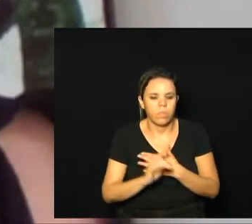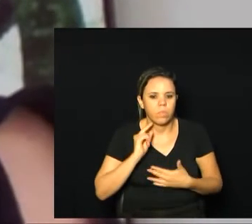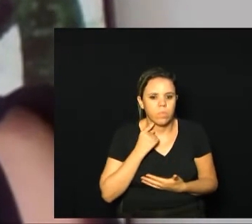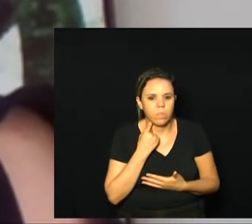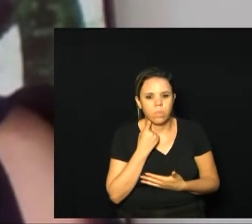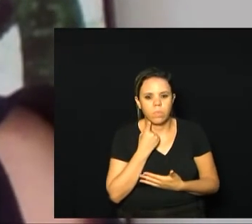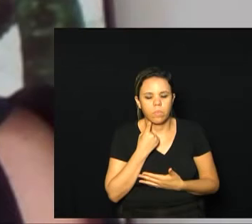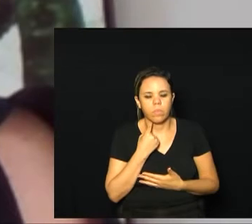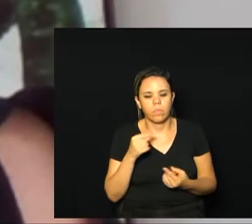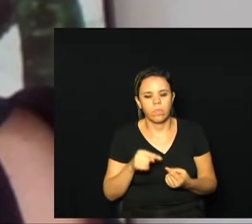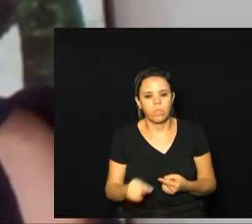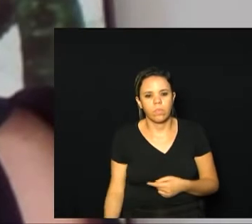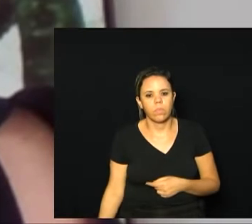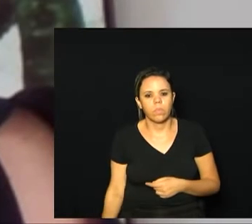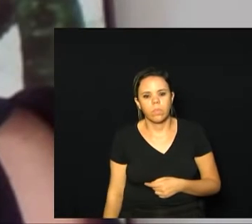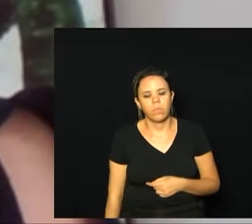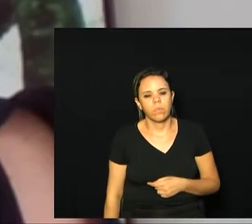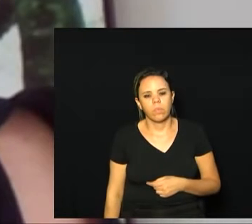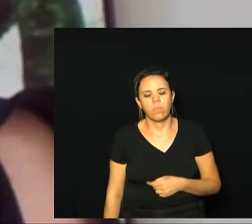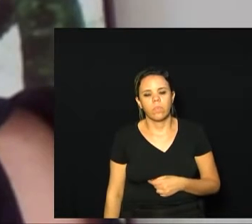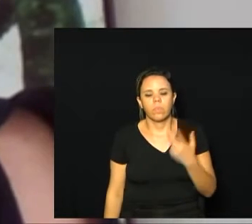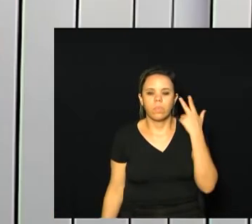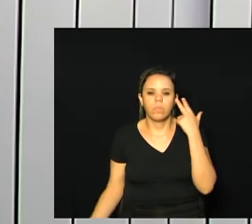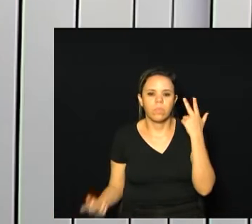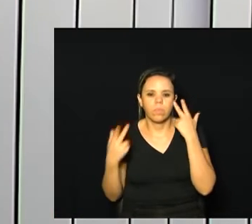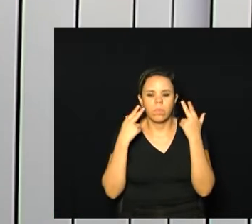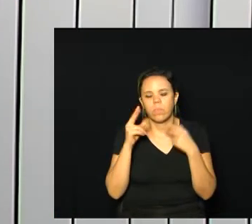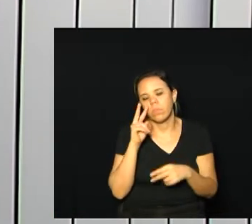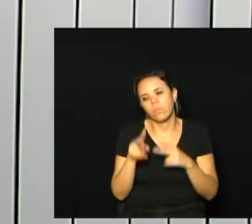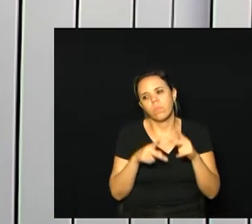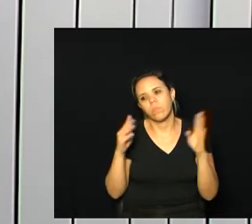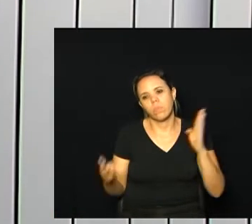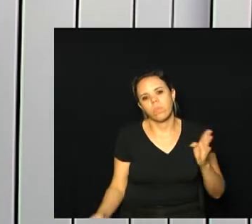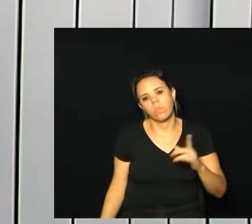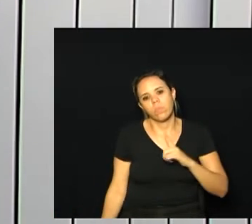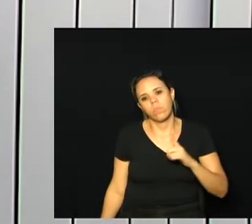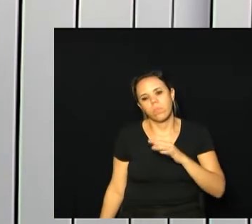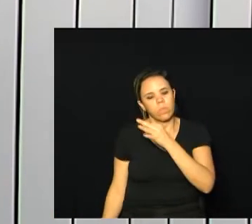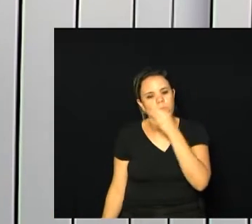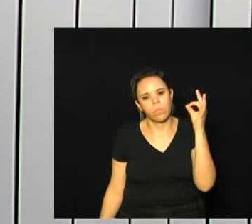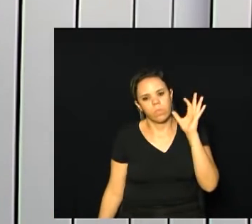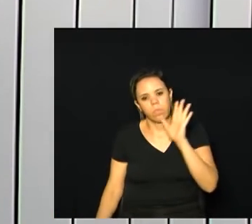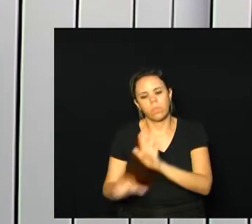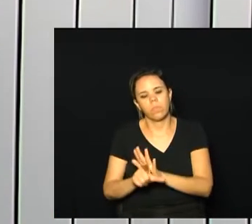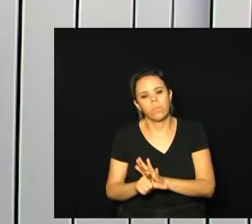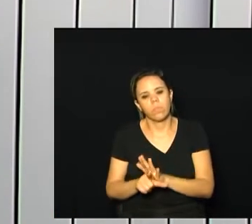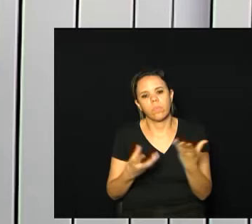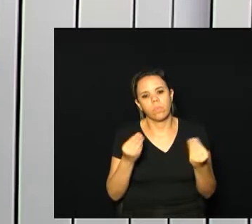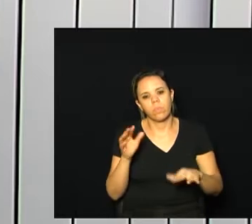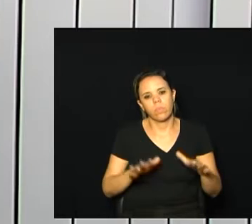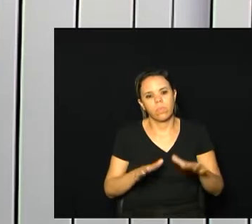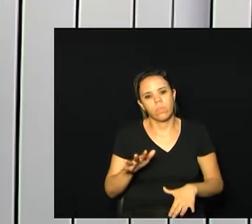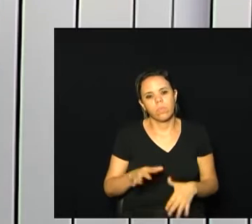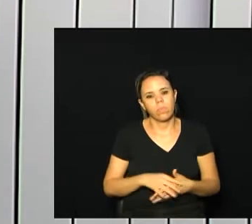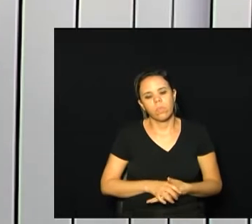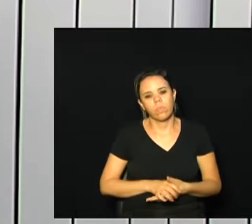sanitário apropriado. Ô, Renata, é muito comum nós ouvirmos, né, que o Brasil ele tem ótimas leis, mas que muitas vezes